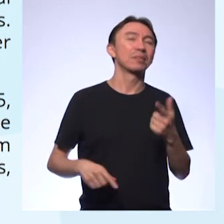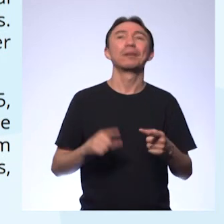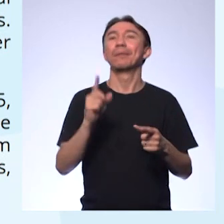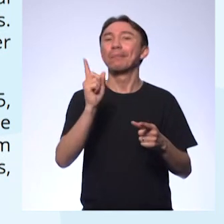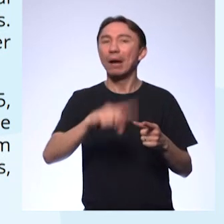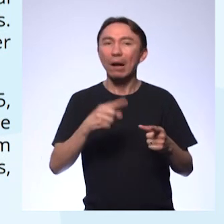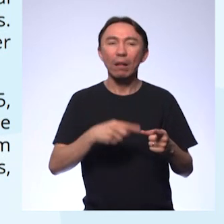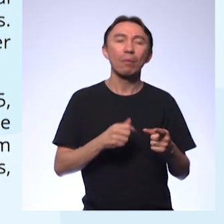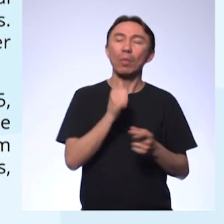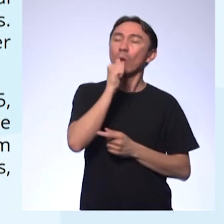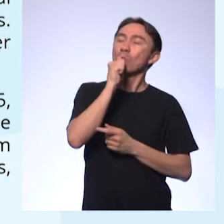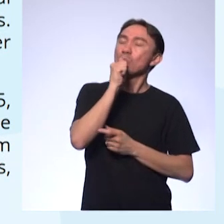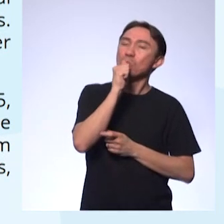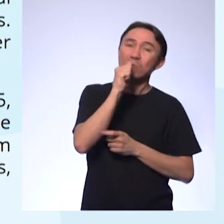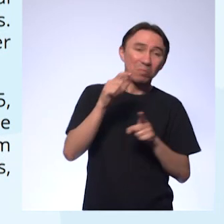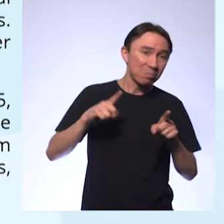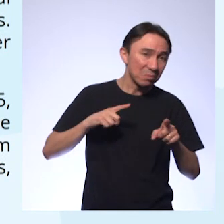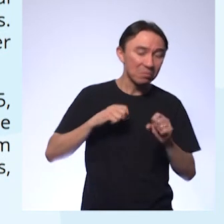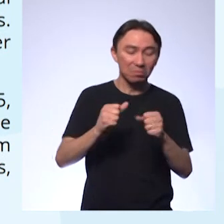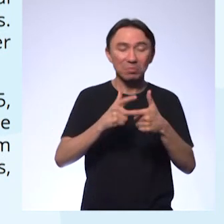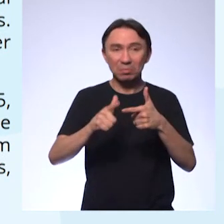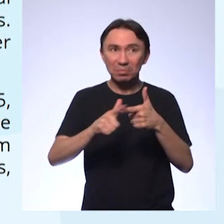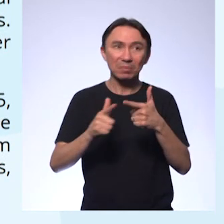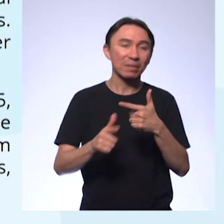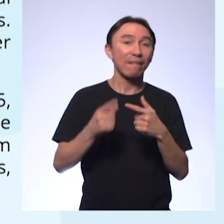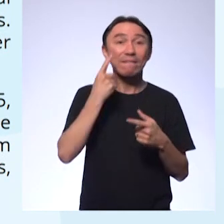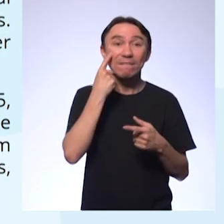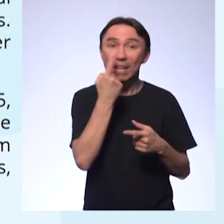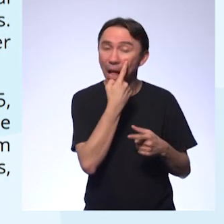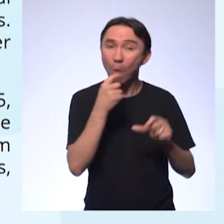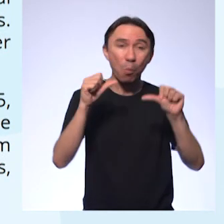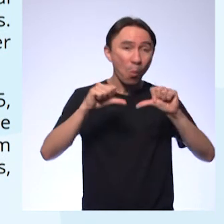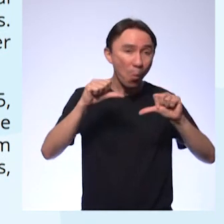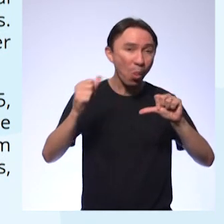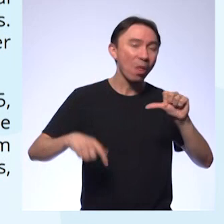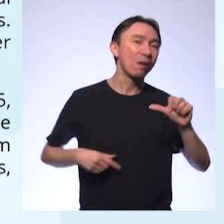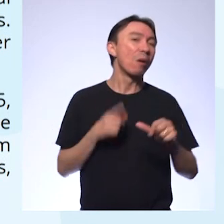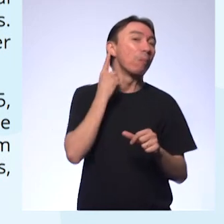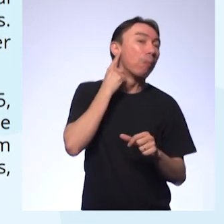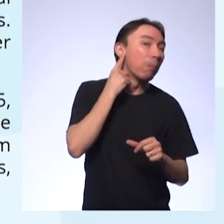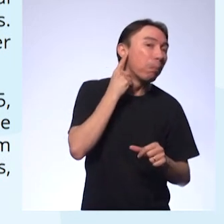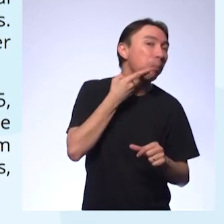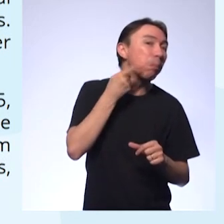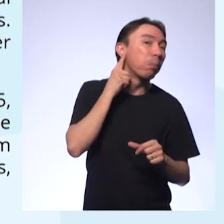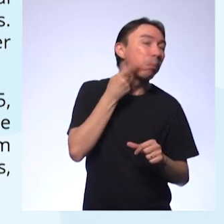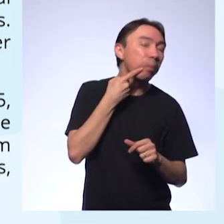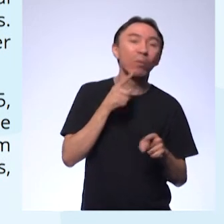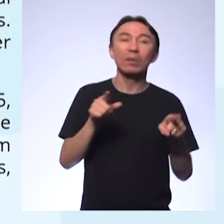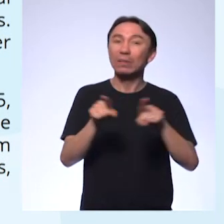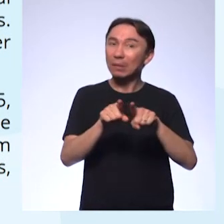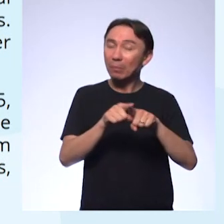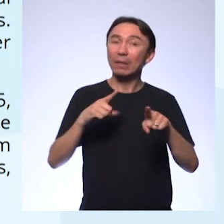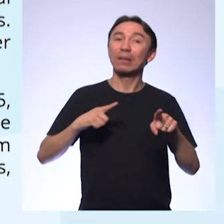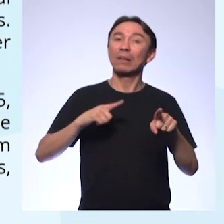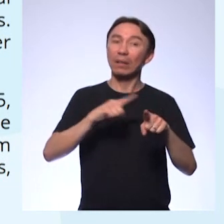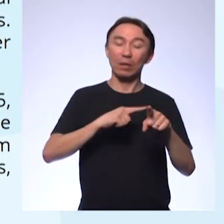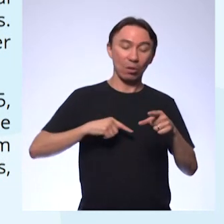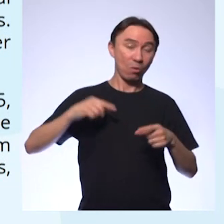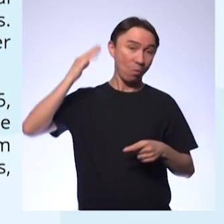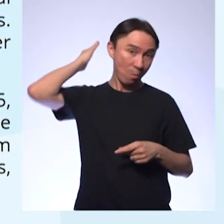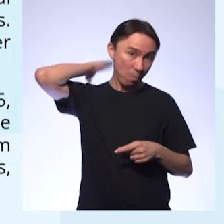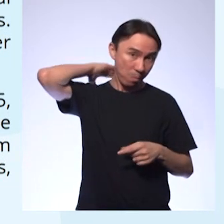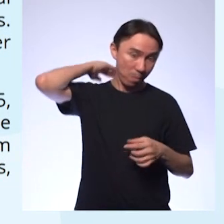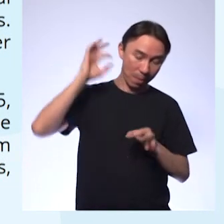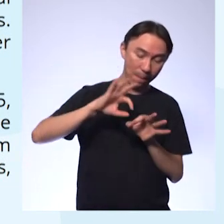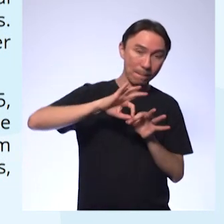de visão, auditivo e coluna. Então, até então, o medicamento ele achava que fazia bem para uma coisa,